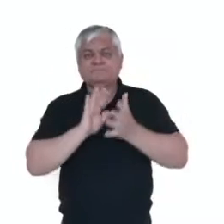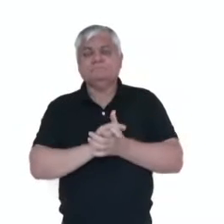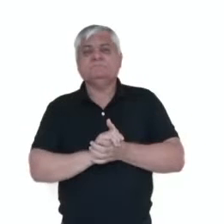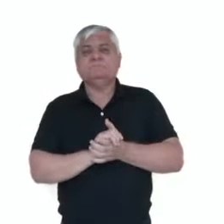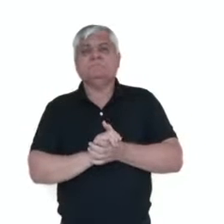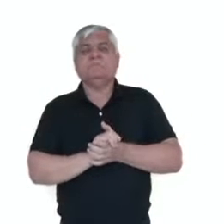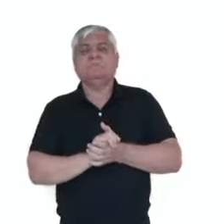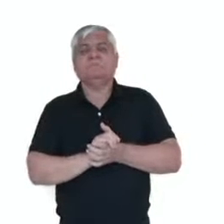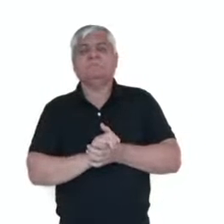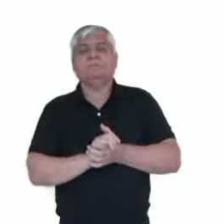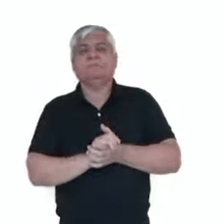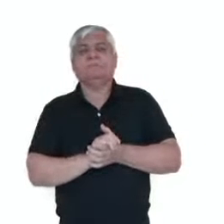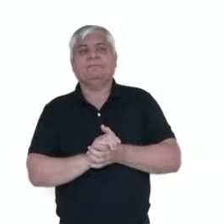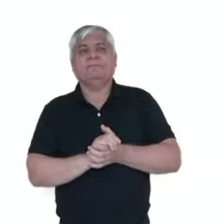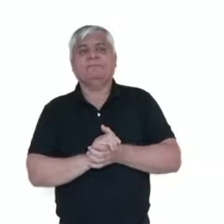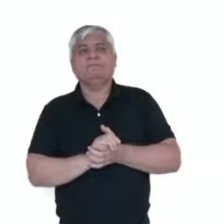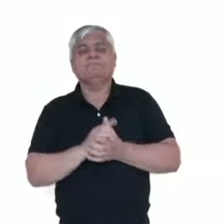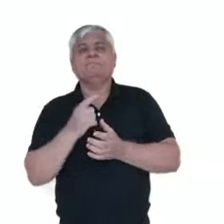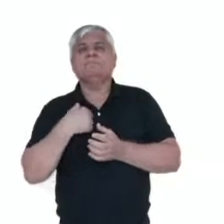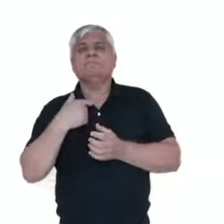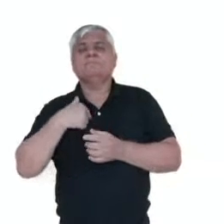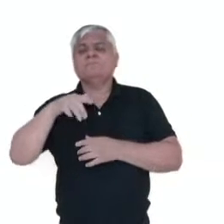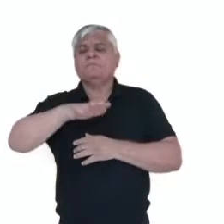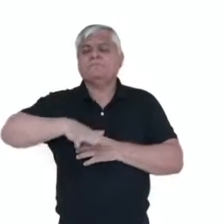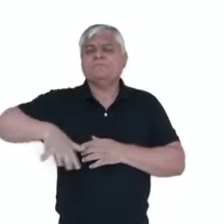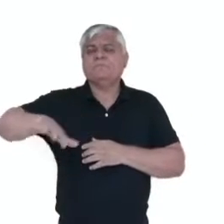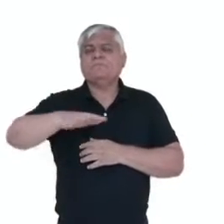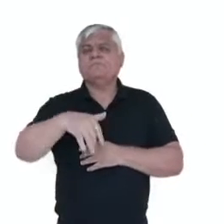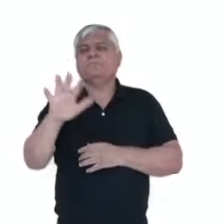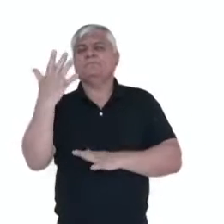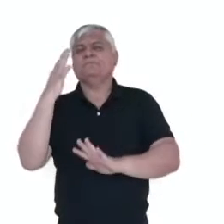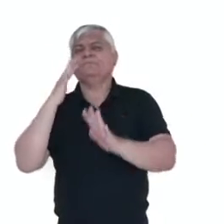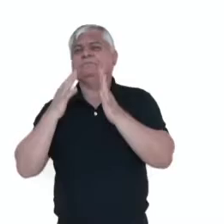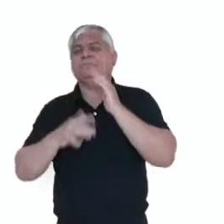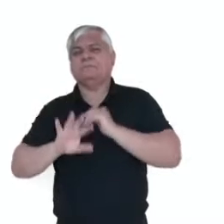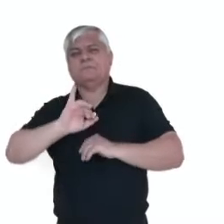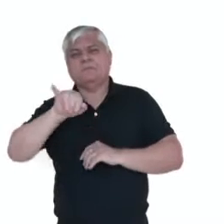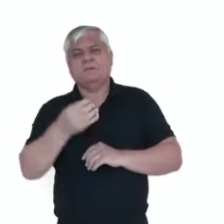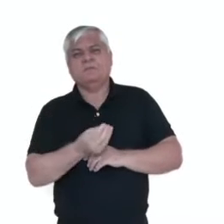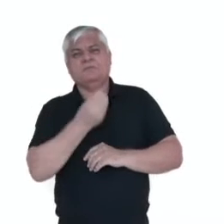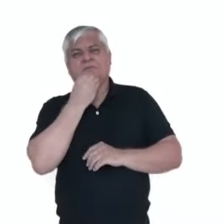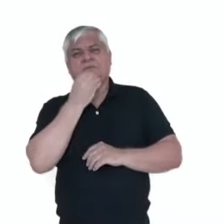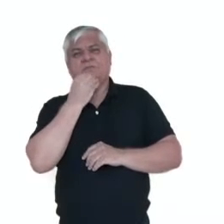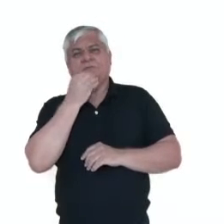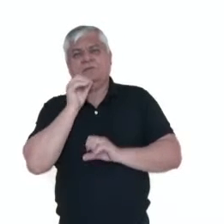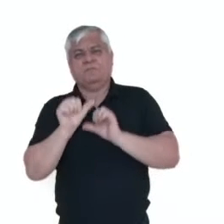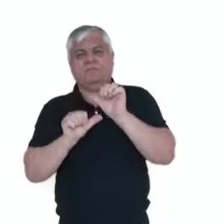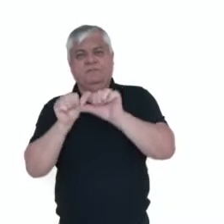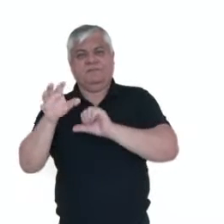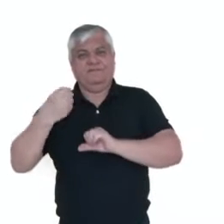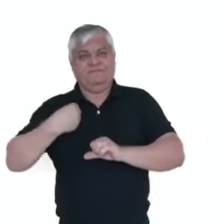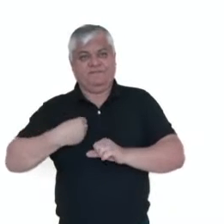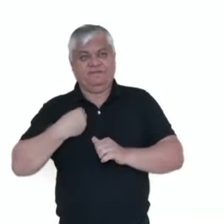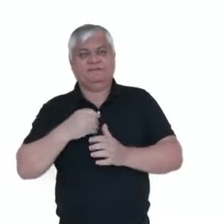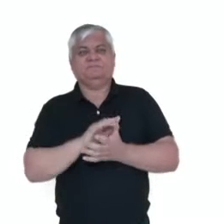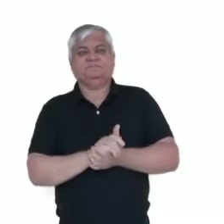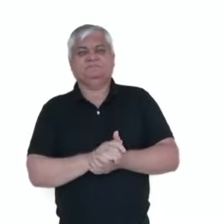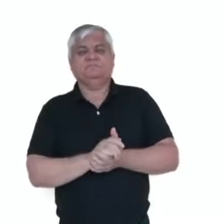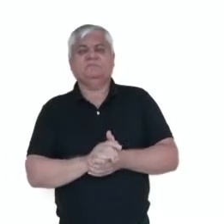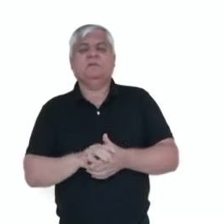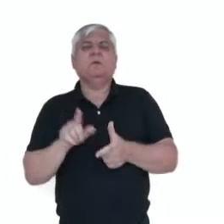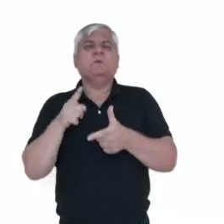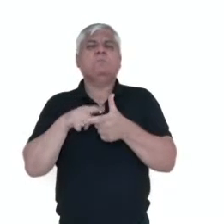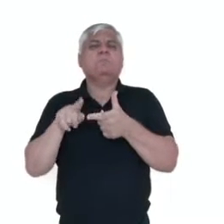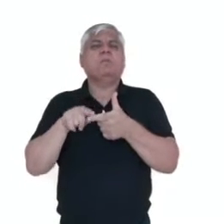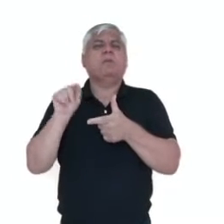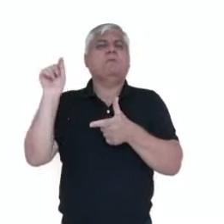relacionamento insustentável com o meio ambiente e aproveitar a oportunidade para reconstruir nossas vidas. Então, relendo aqui, qual é o